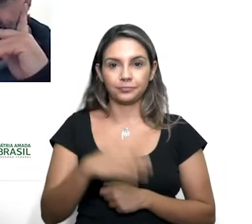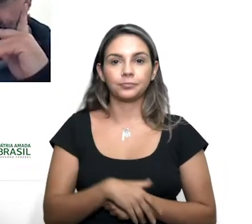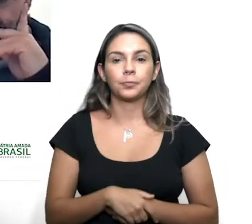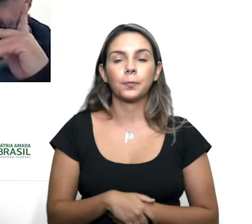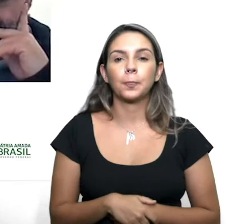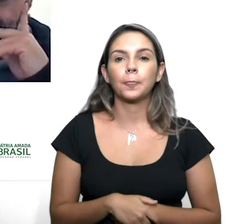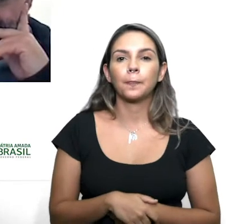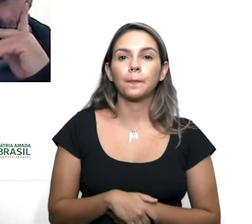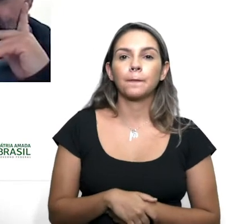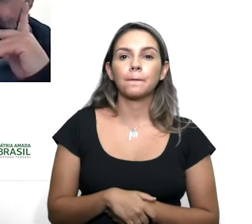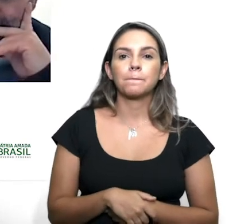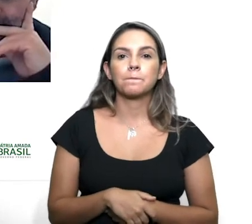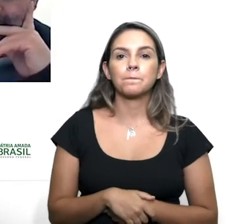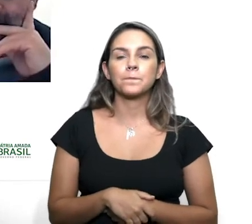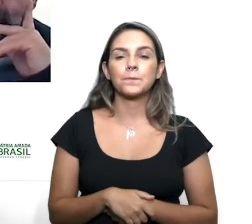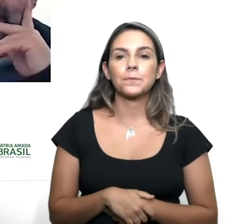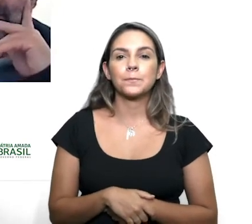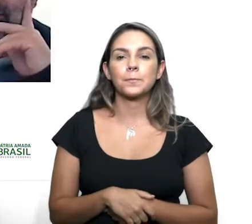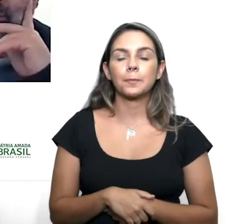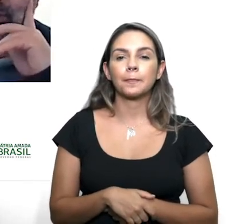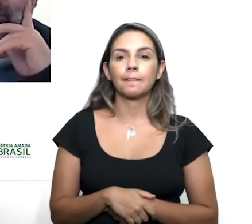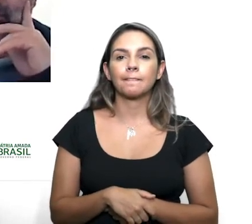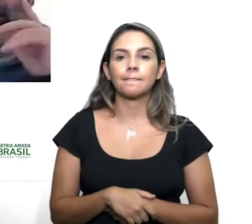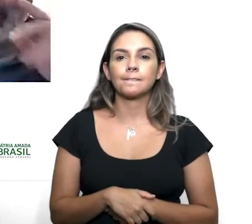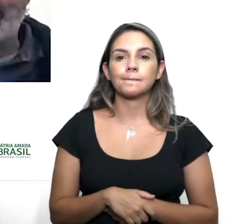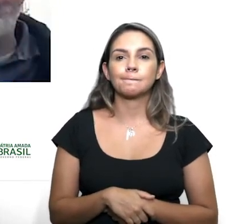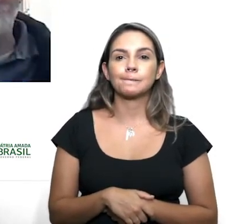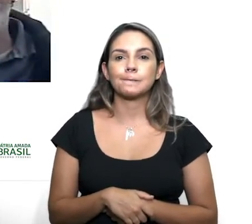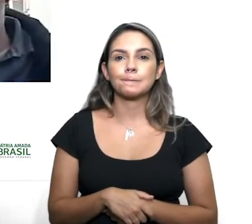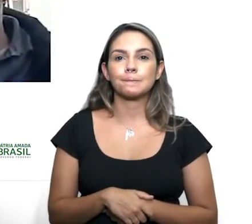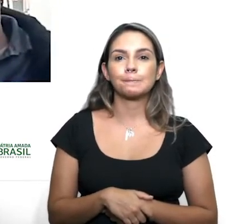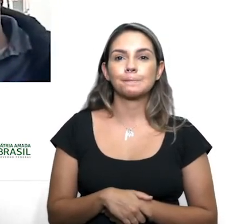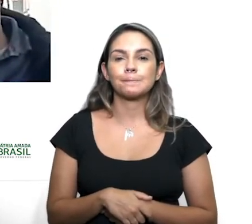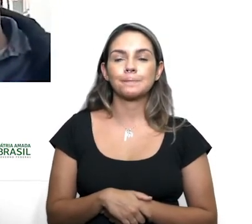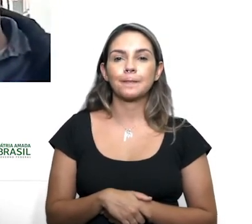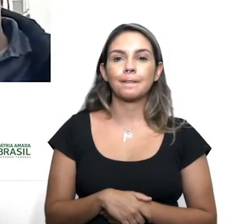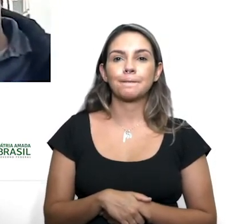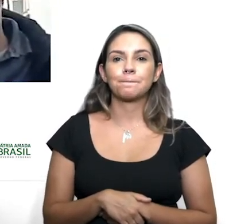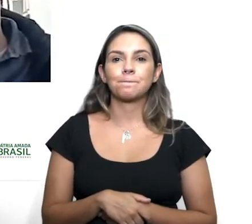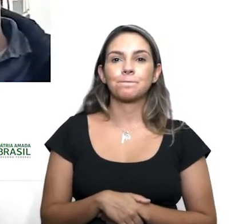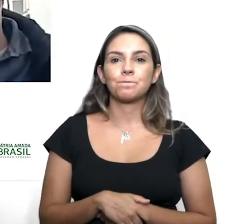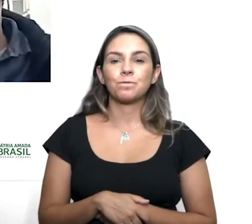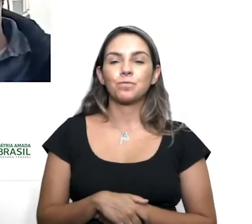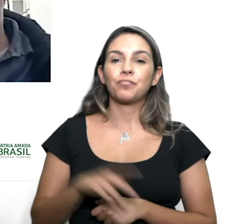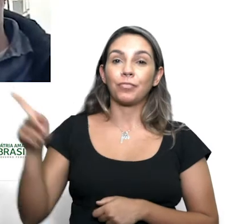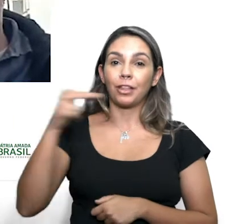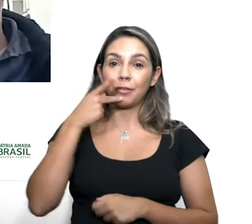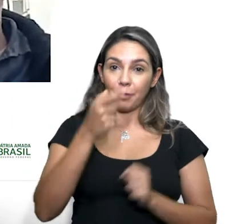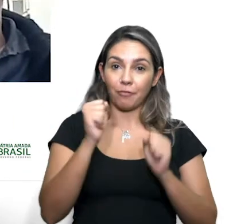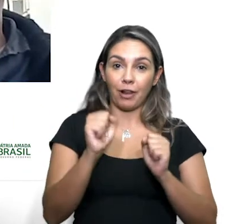correção. Está registrado. Não, mas podemos falar sobre isso, que isso é interessante.